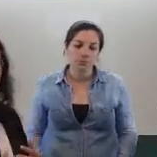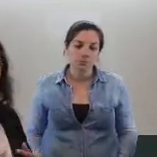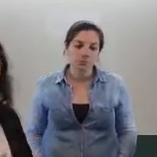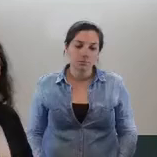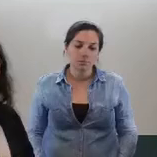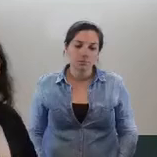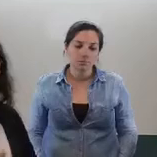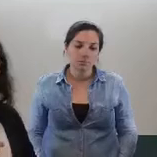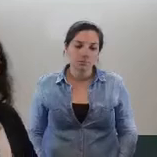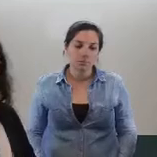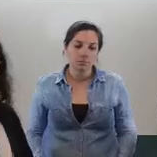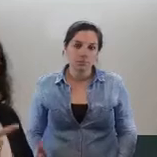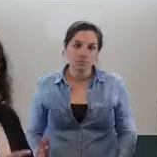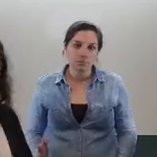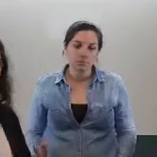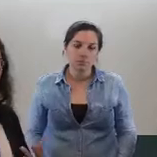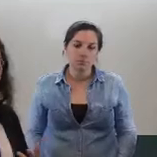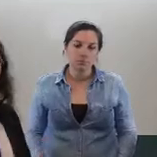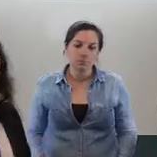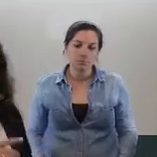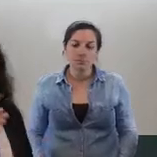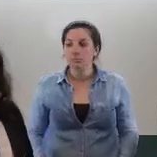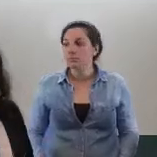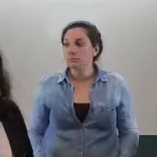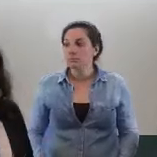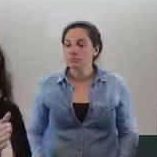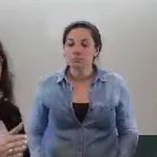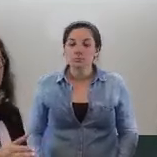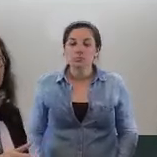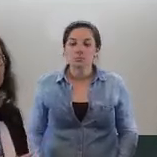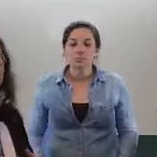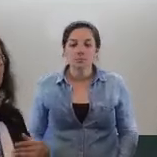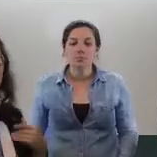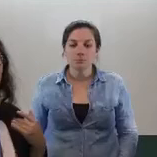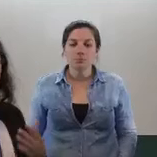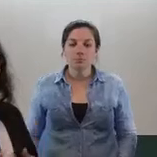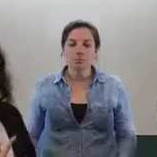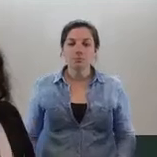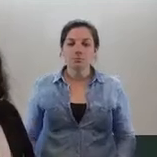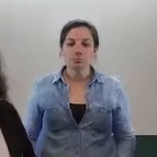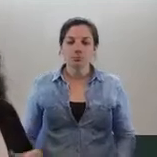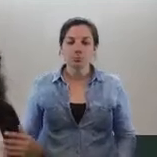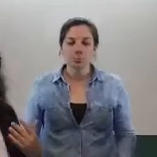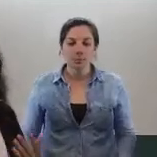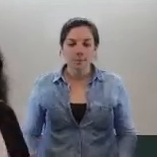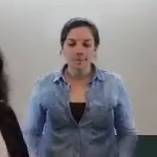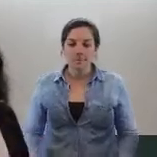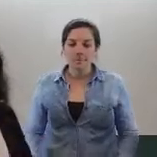texto do trabalho. Tem a folha de rosto, alguns são obrigatórios, outros opcionais, tá? A errata, a